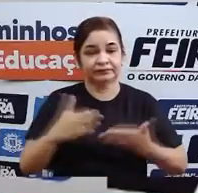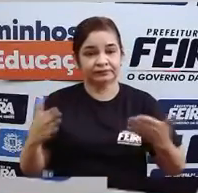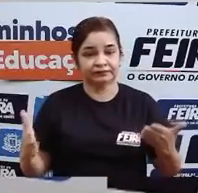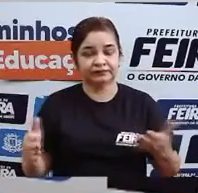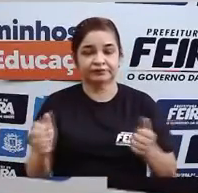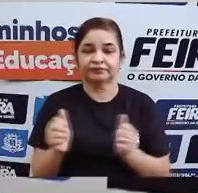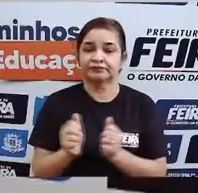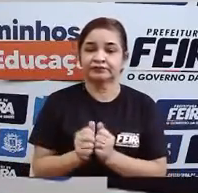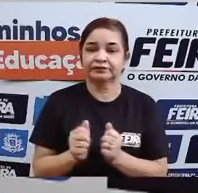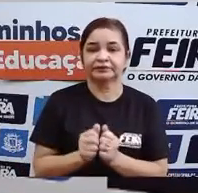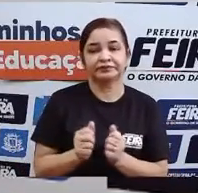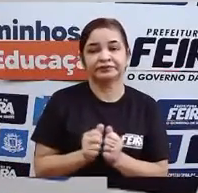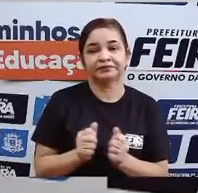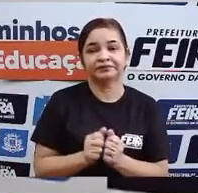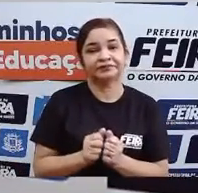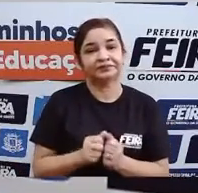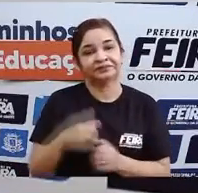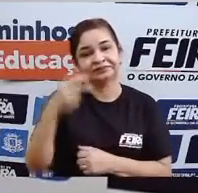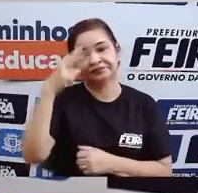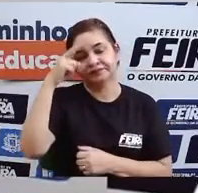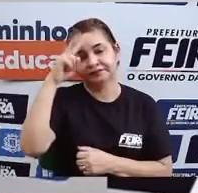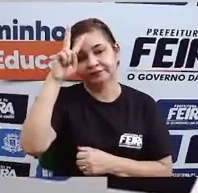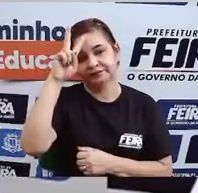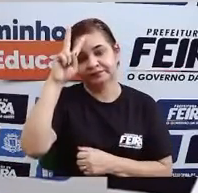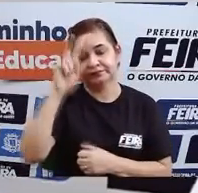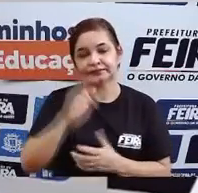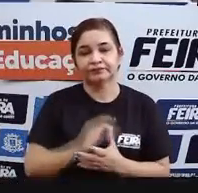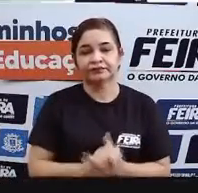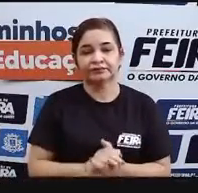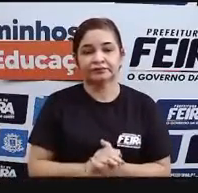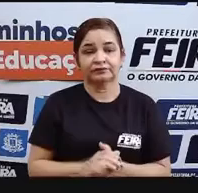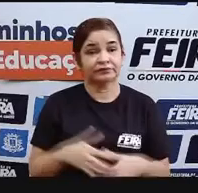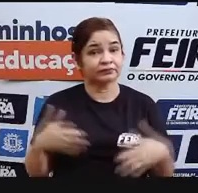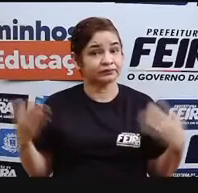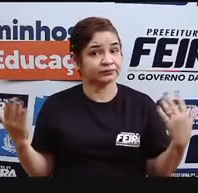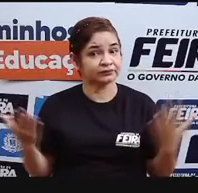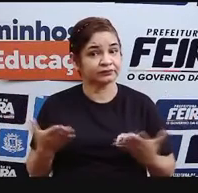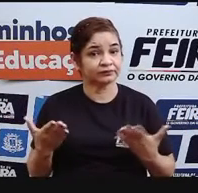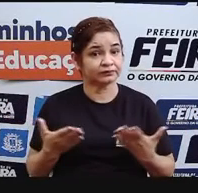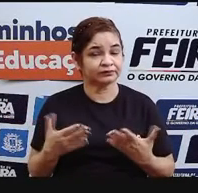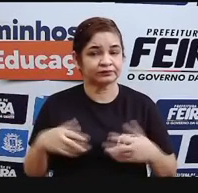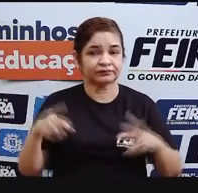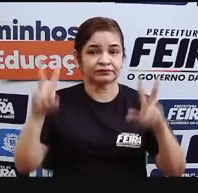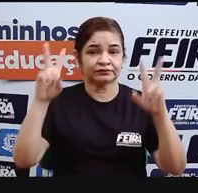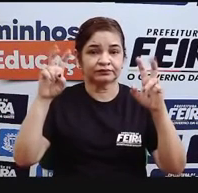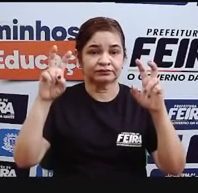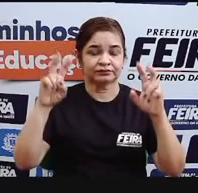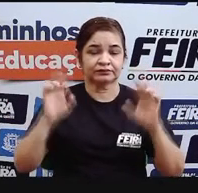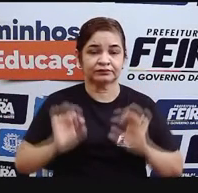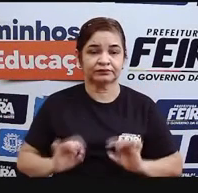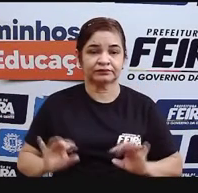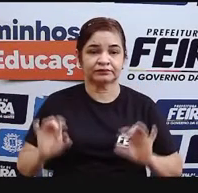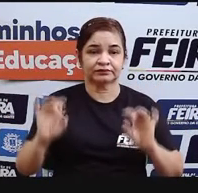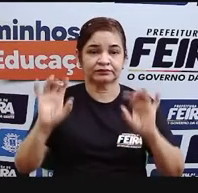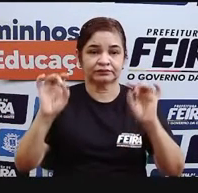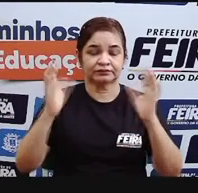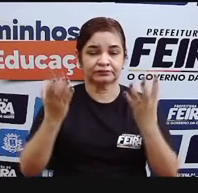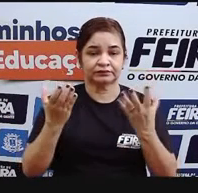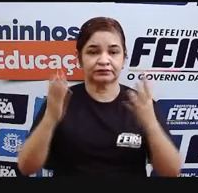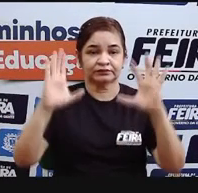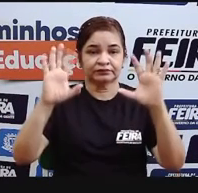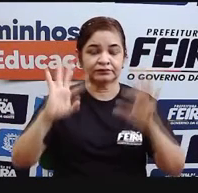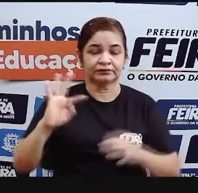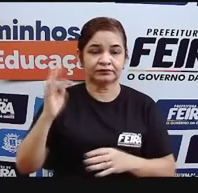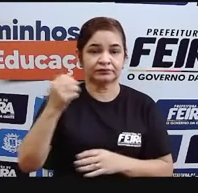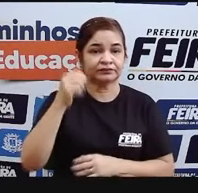uma aula do componente de história. E nessa aula é uma aula muito especial em homenagem a todas